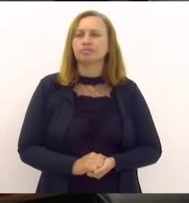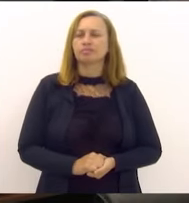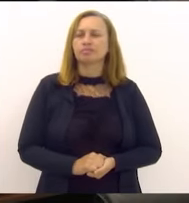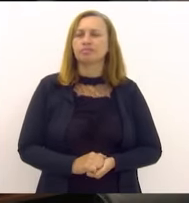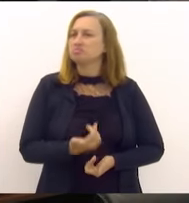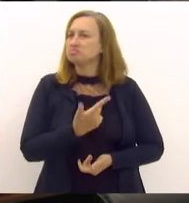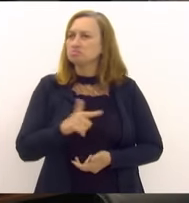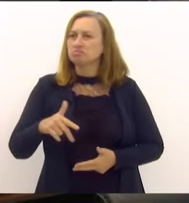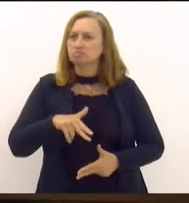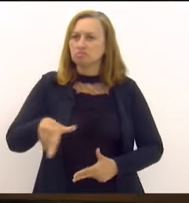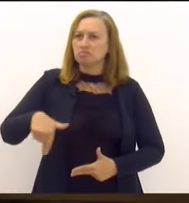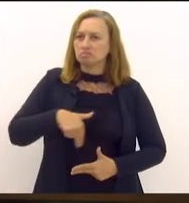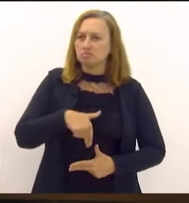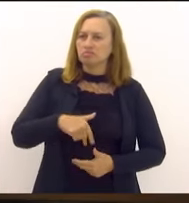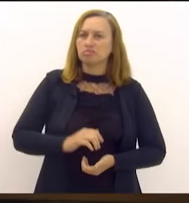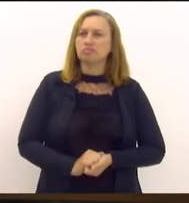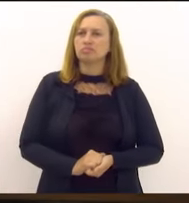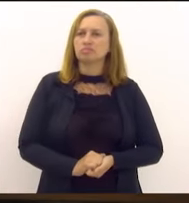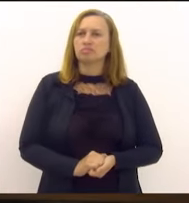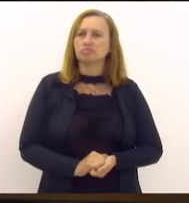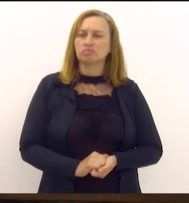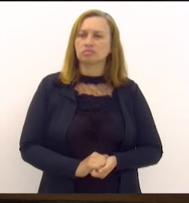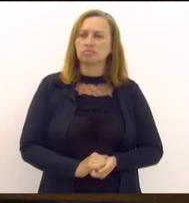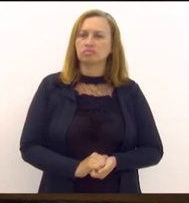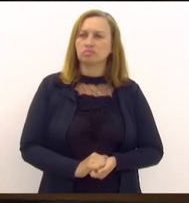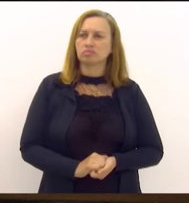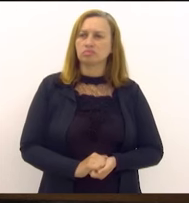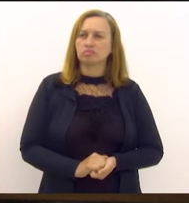Não havendo mais orador inscrito,